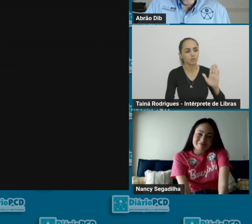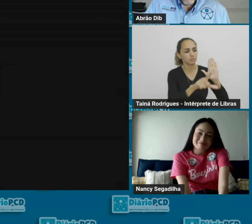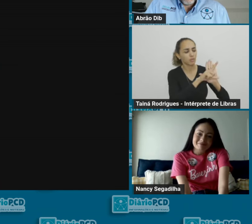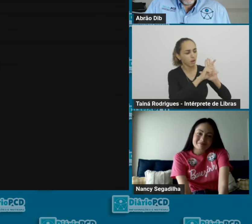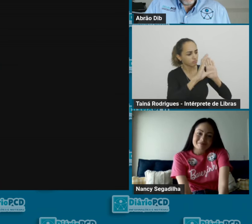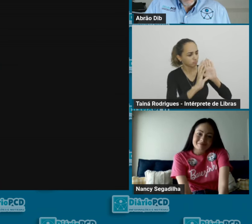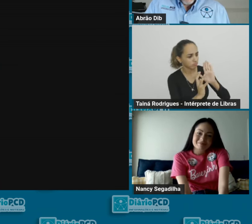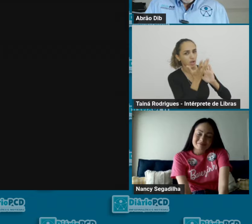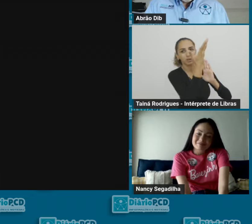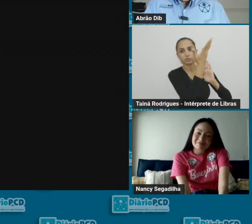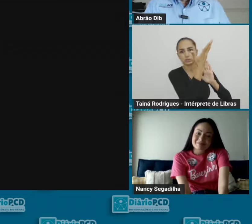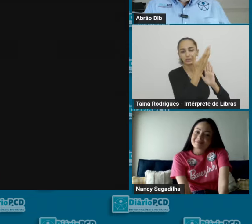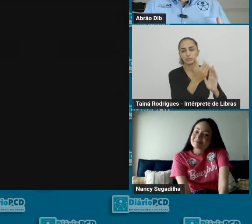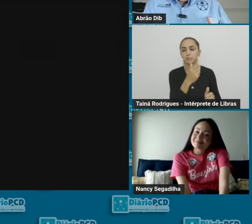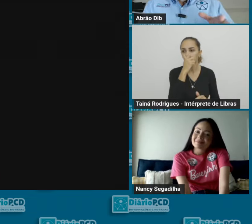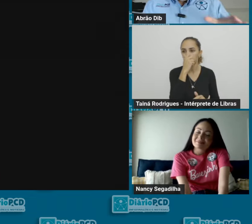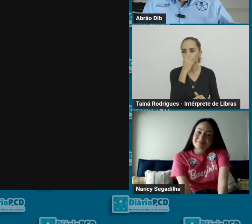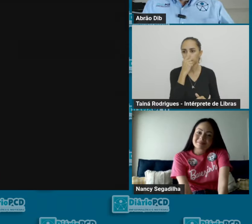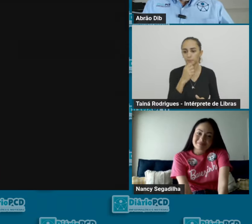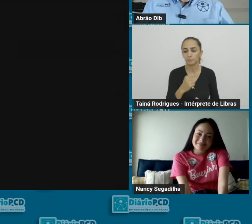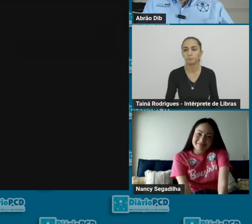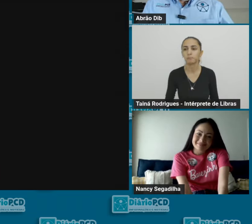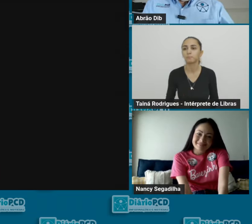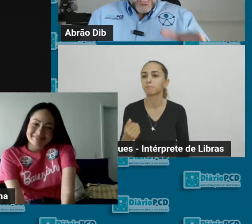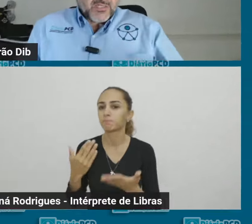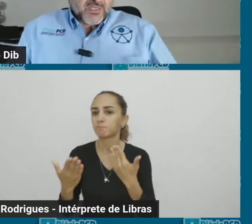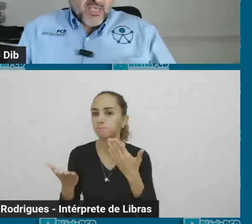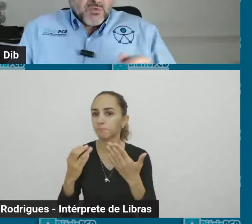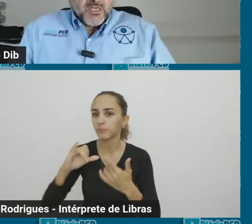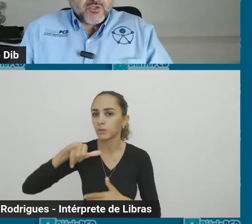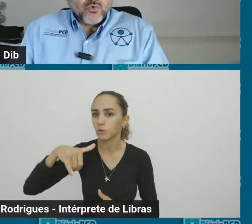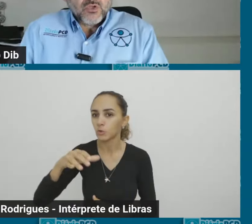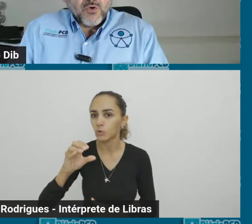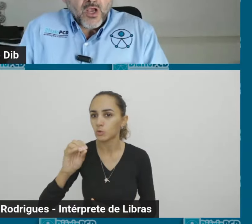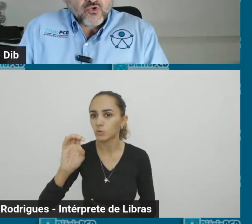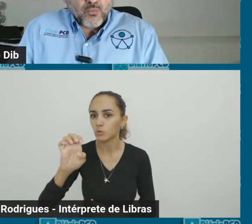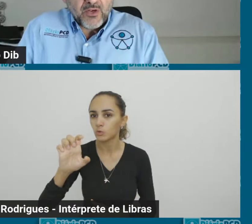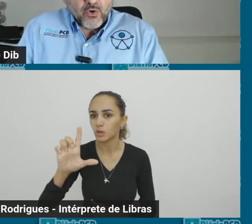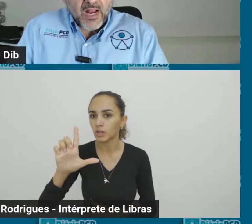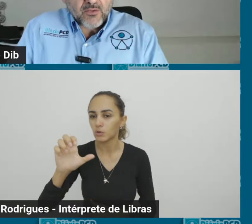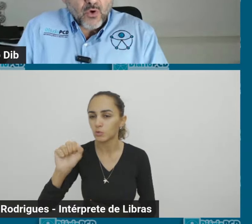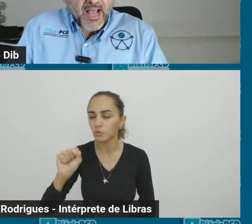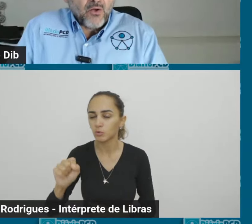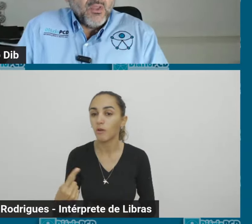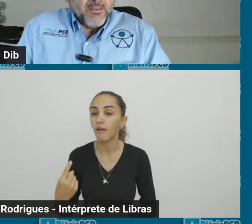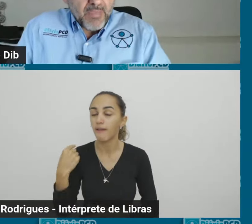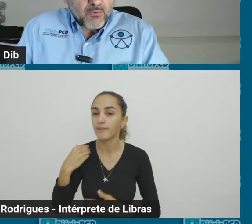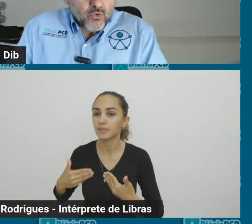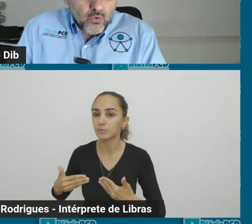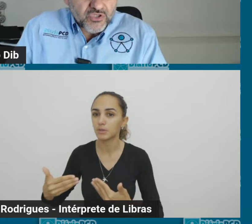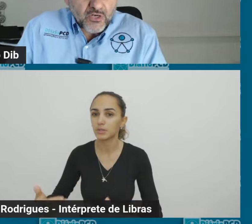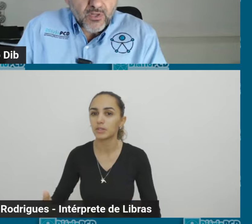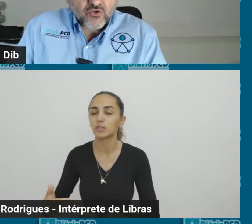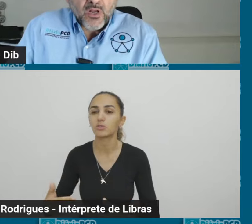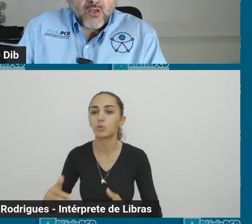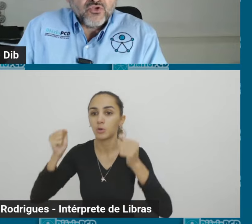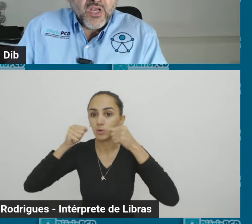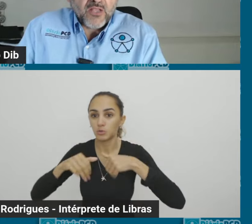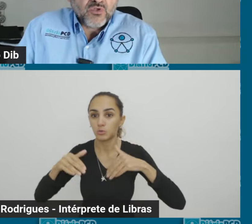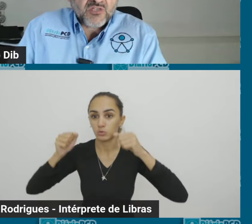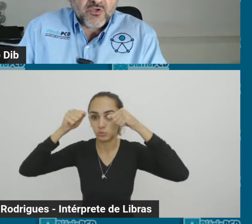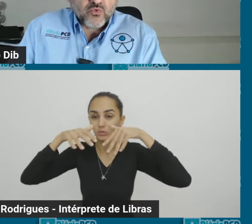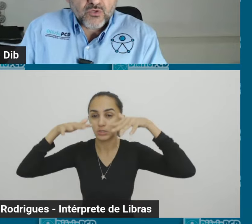garantias. Estamos conversando com o Dr. Joelson Dias, ex-ministro do Tribunal Superior Eleitoral, membro do Conselho Nacional